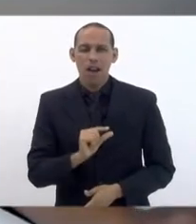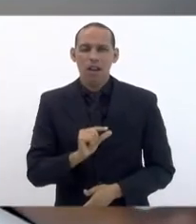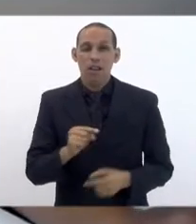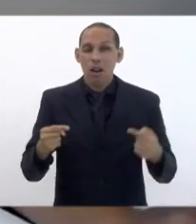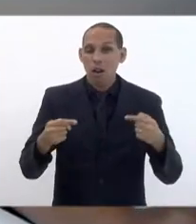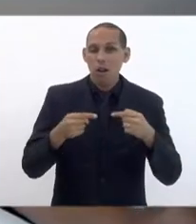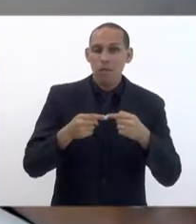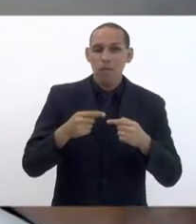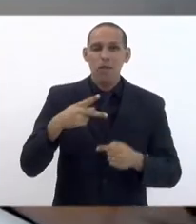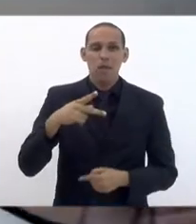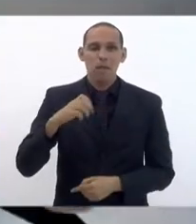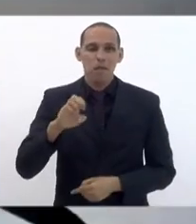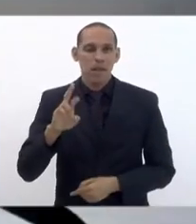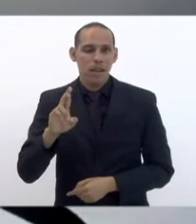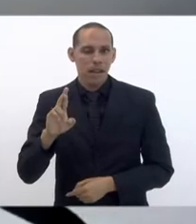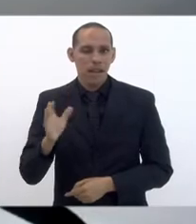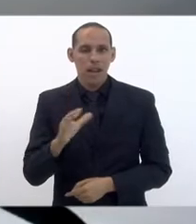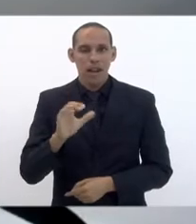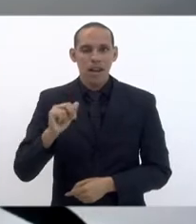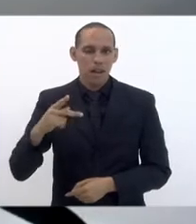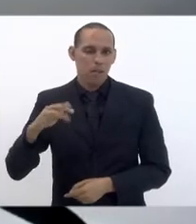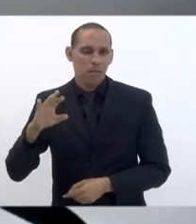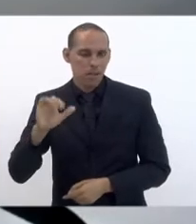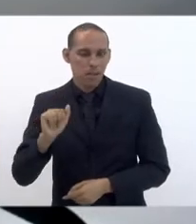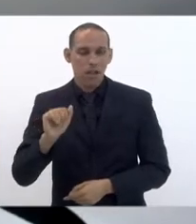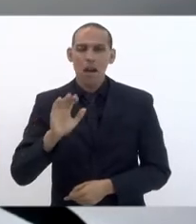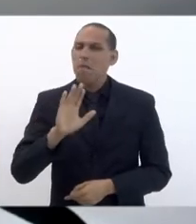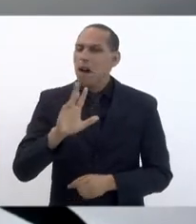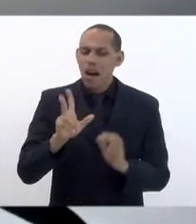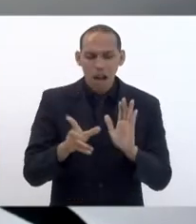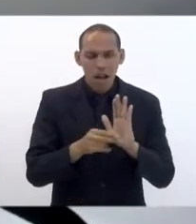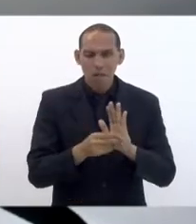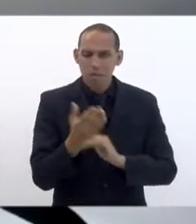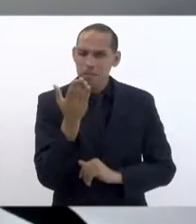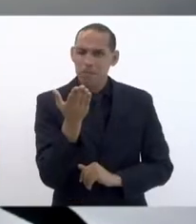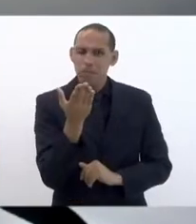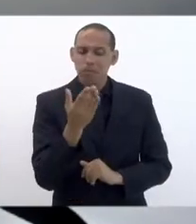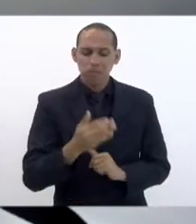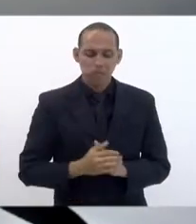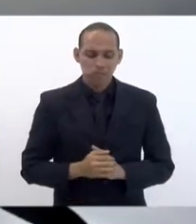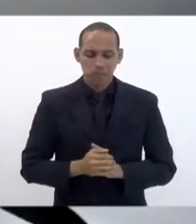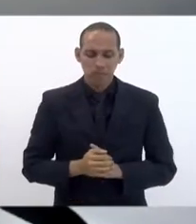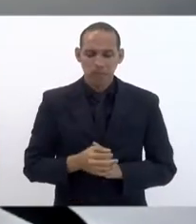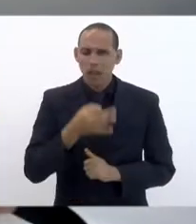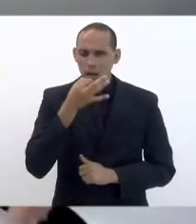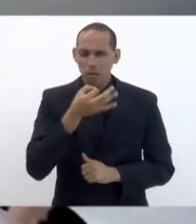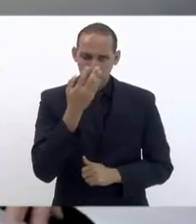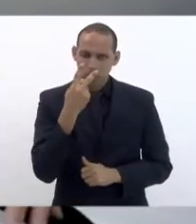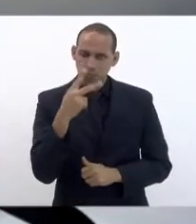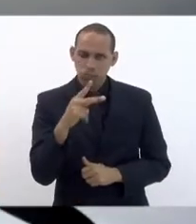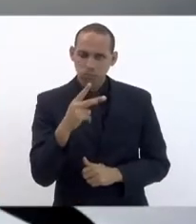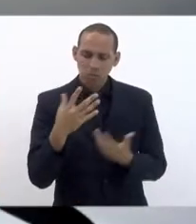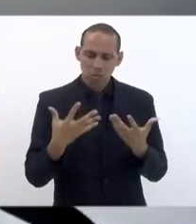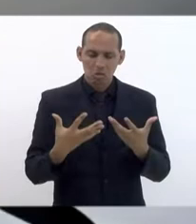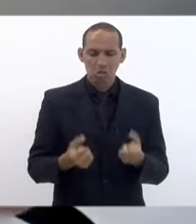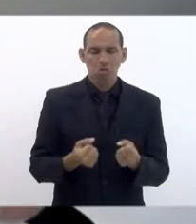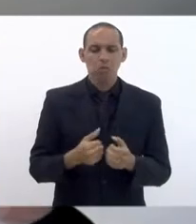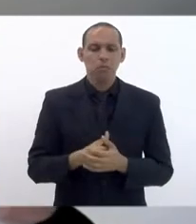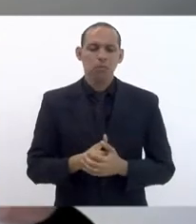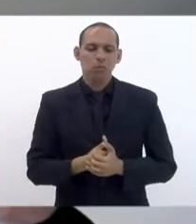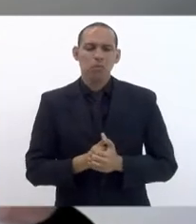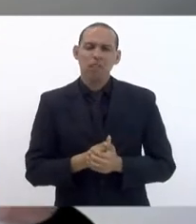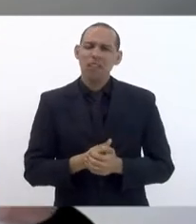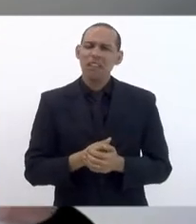capita. Acontece que a emenda que Vossa Excelência, em seu parecer, decidiu acolher, primeiro é uma